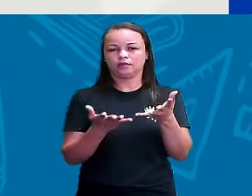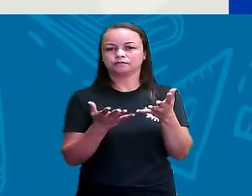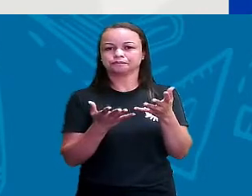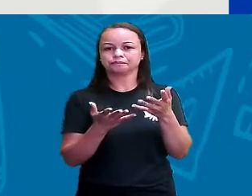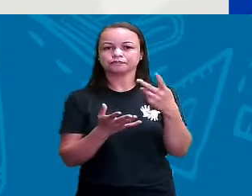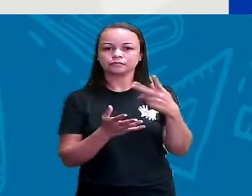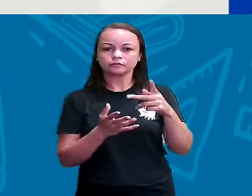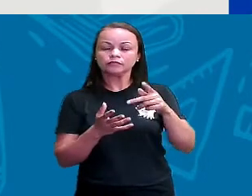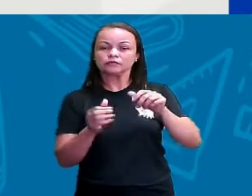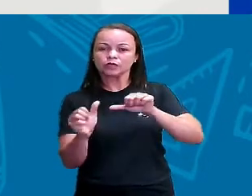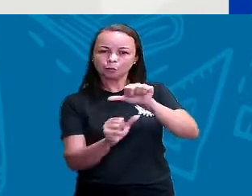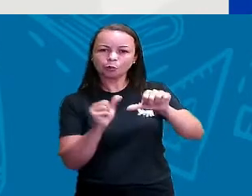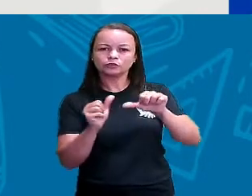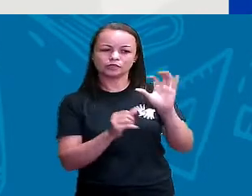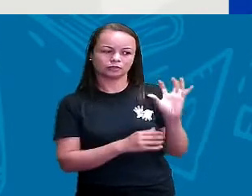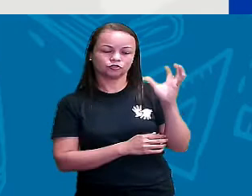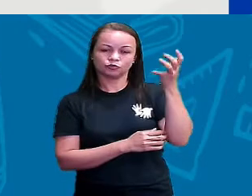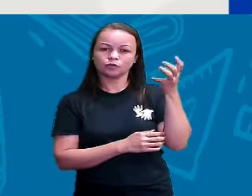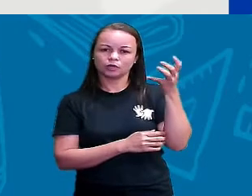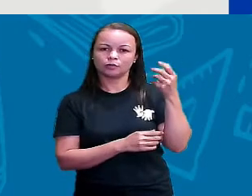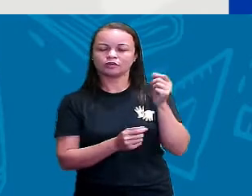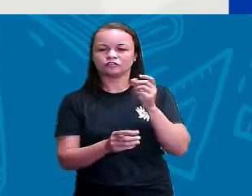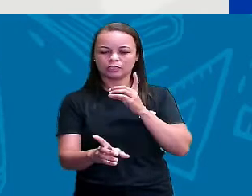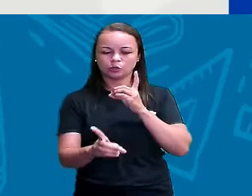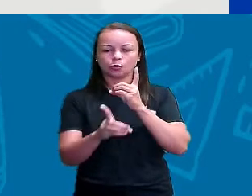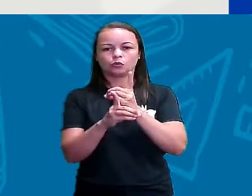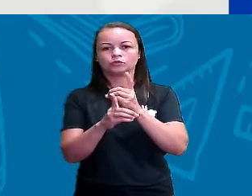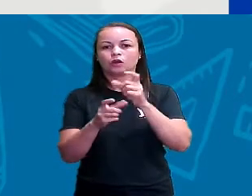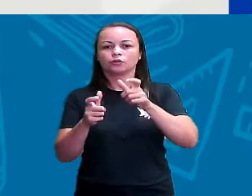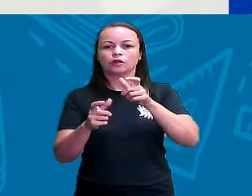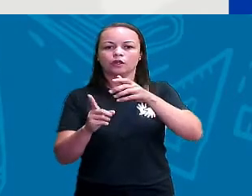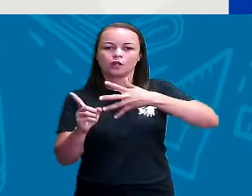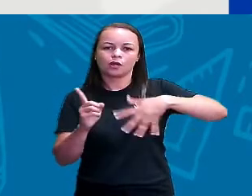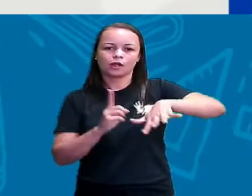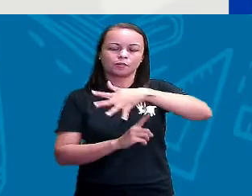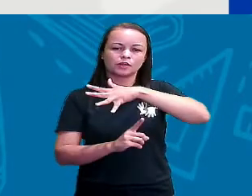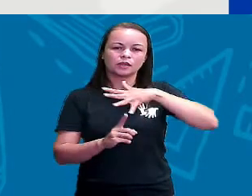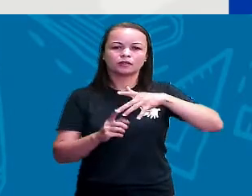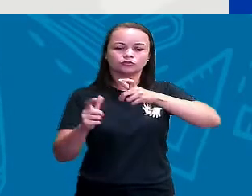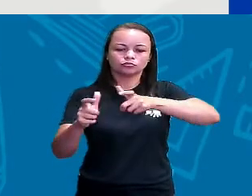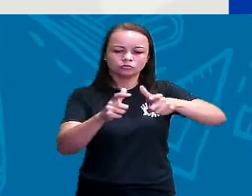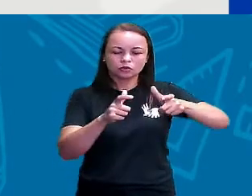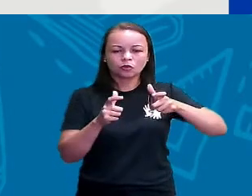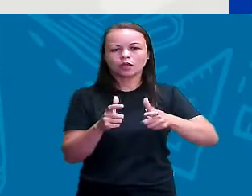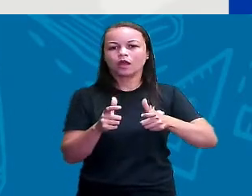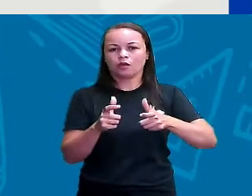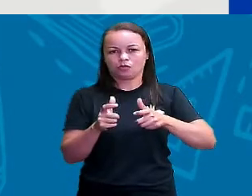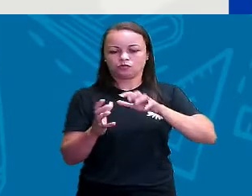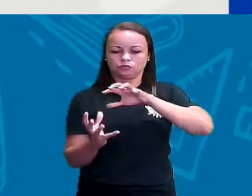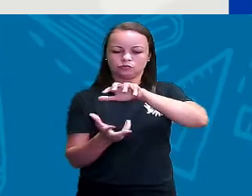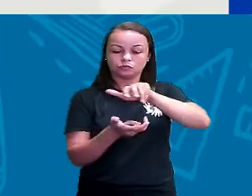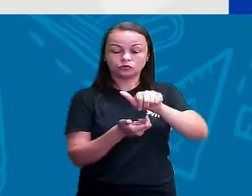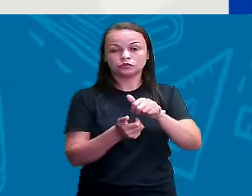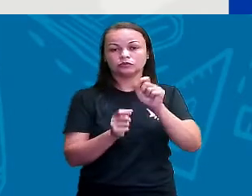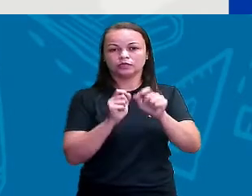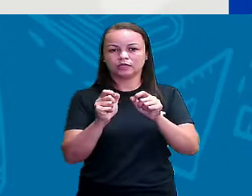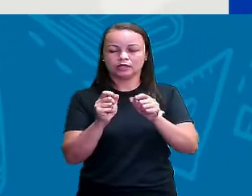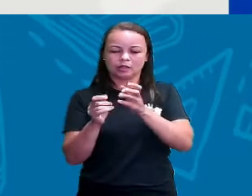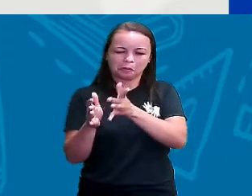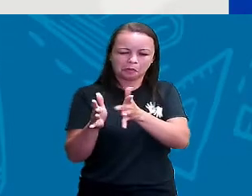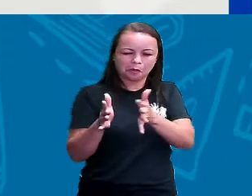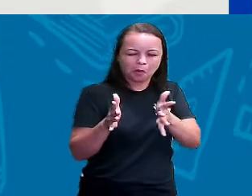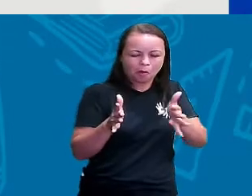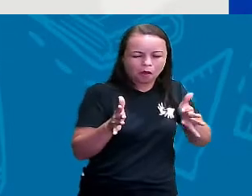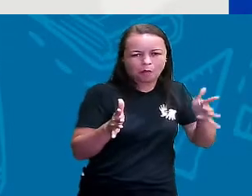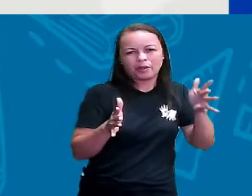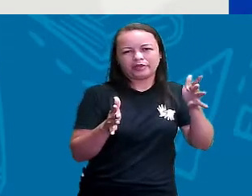clima, nós vamos encontrar alguns ambientes no planeta que vão passar por longos períodos de